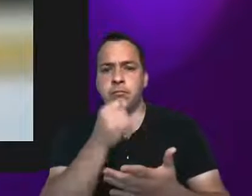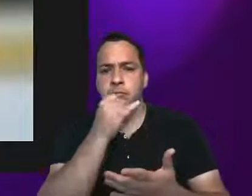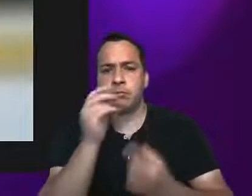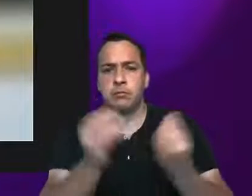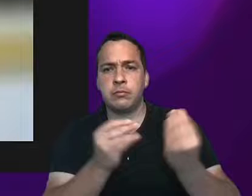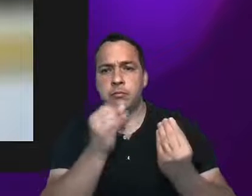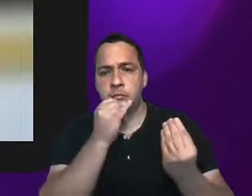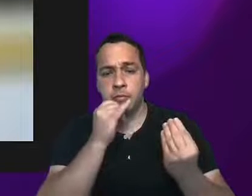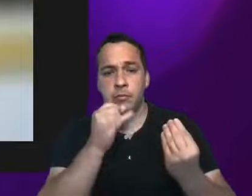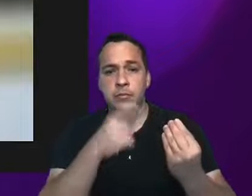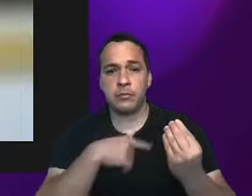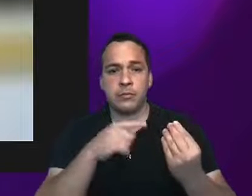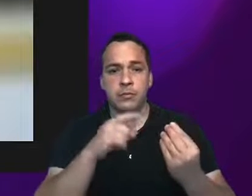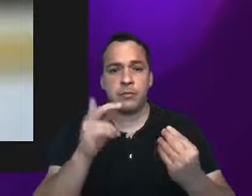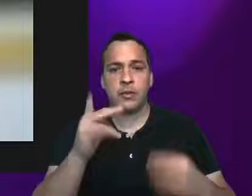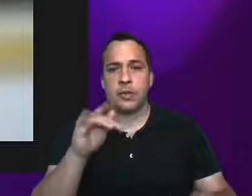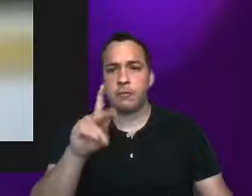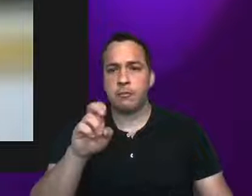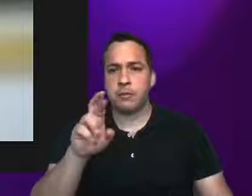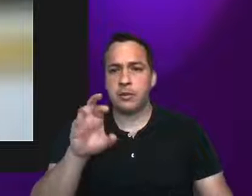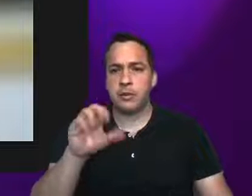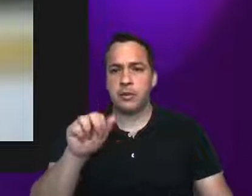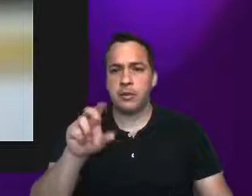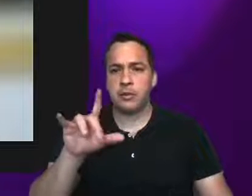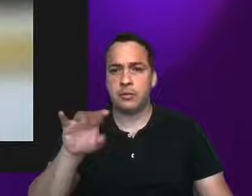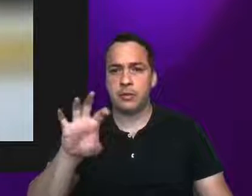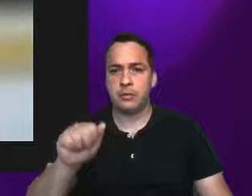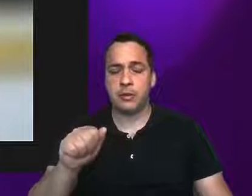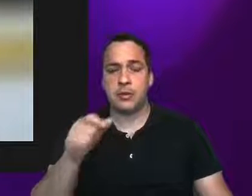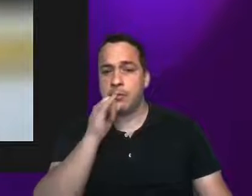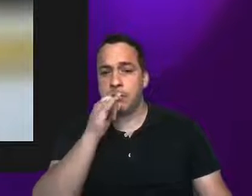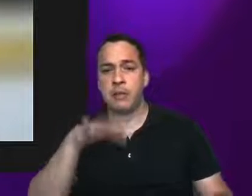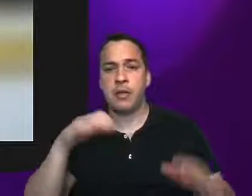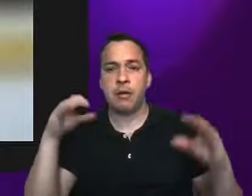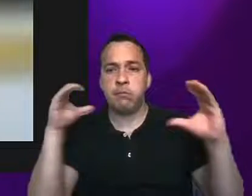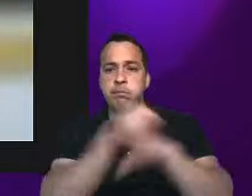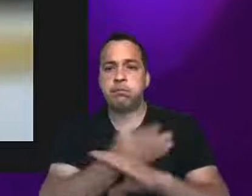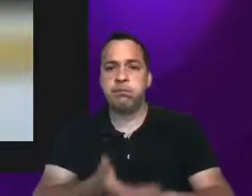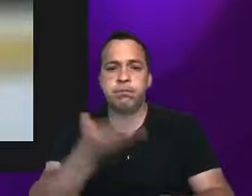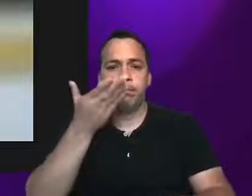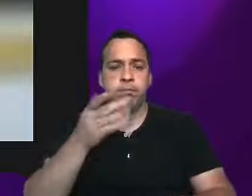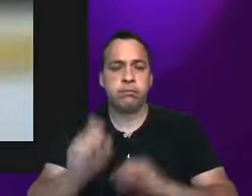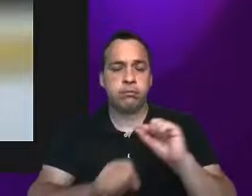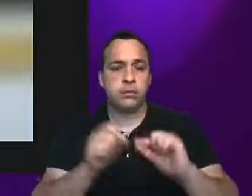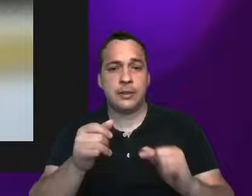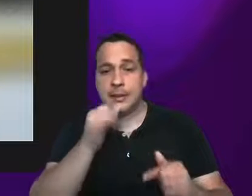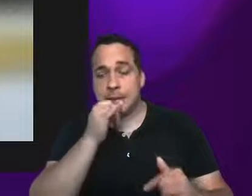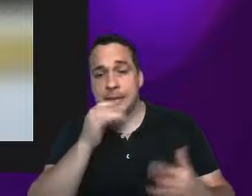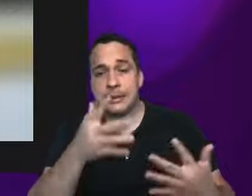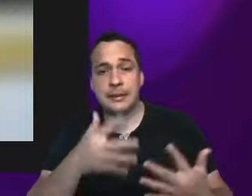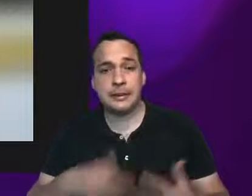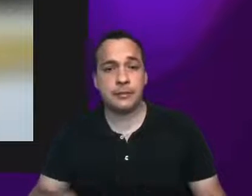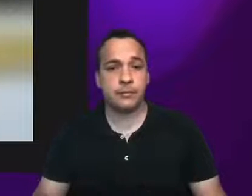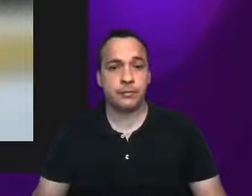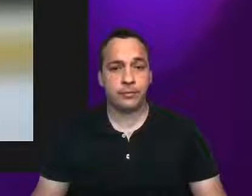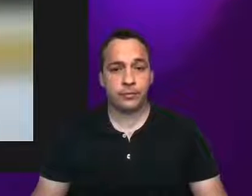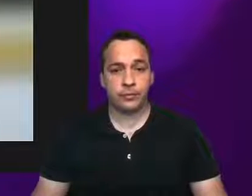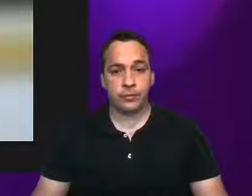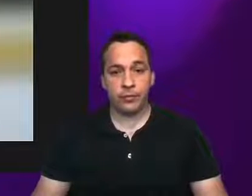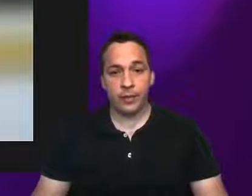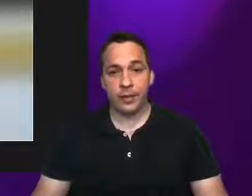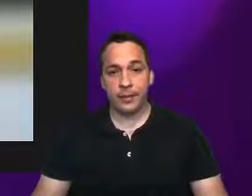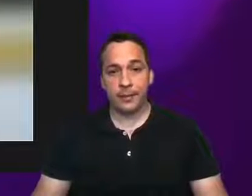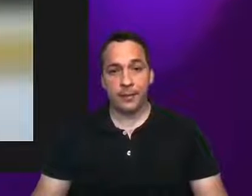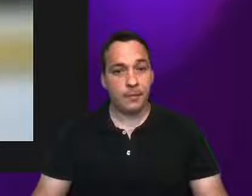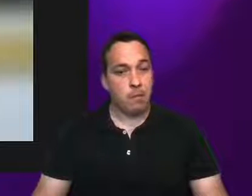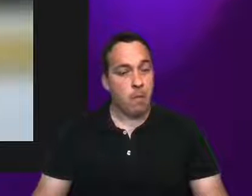de hipercalemia também, né? Certo. Cantoni, assim, na minha prática, a gente não avalia